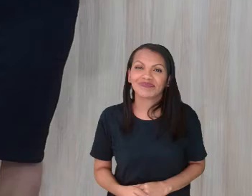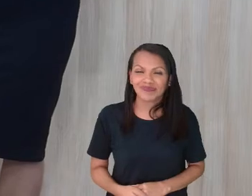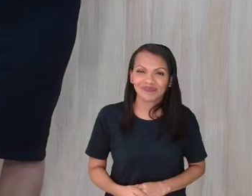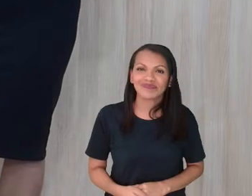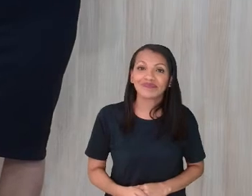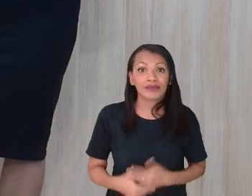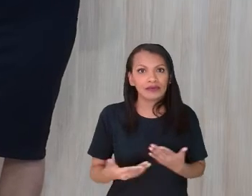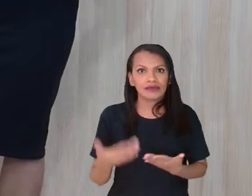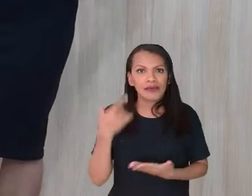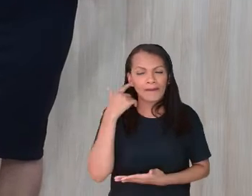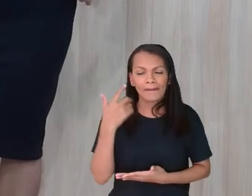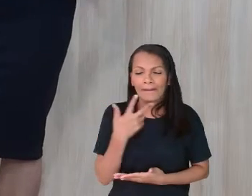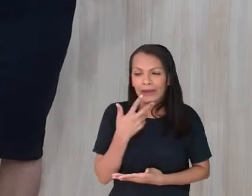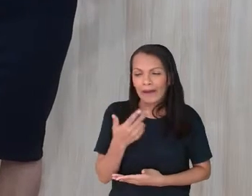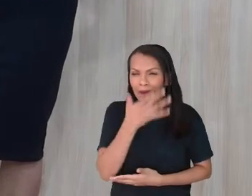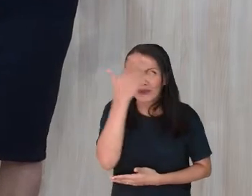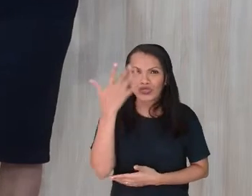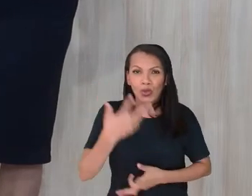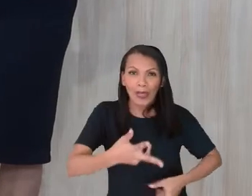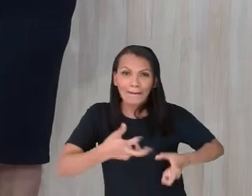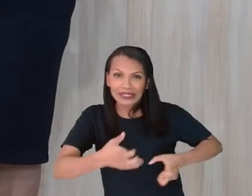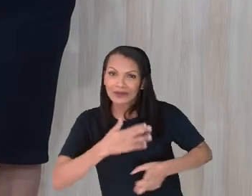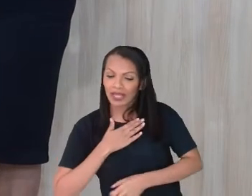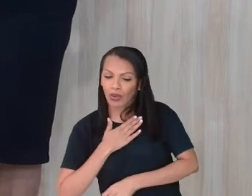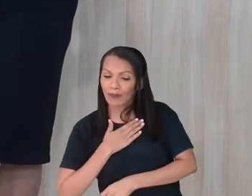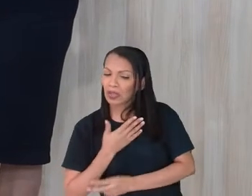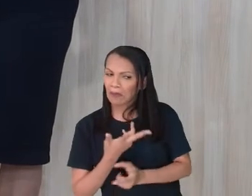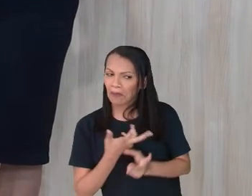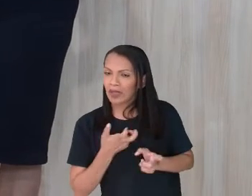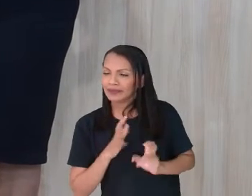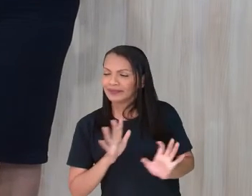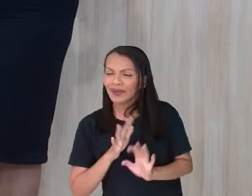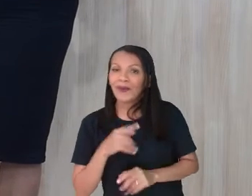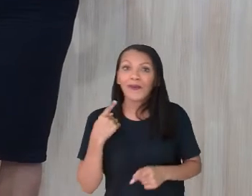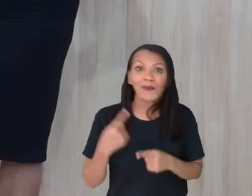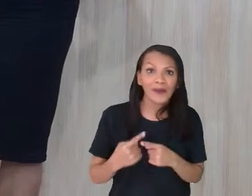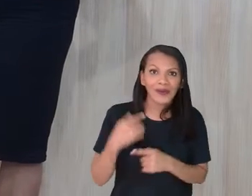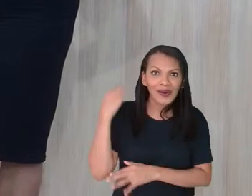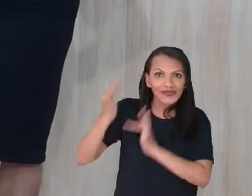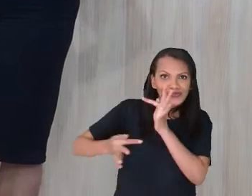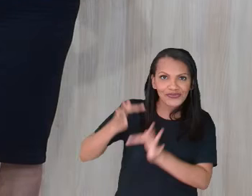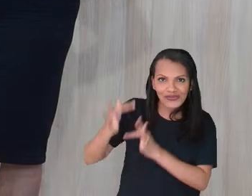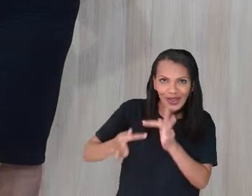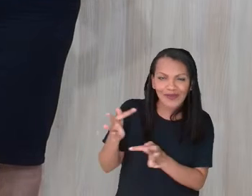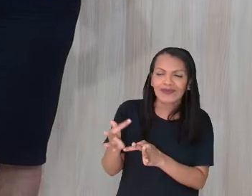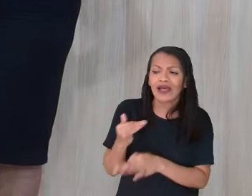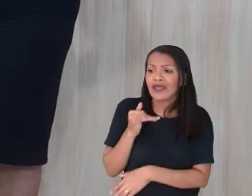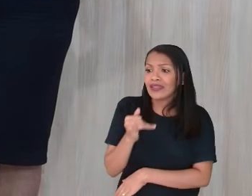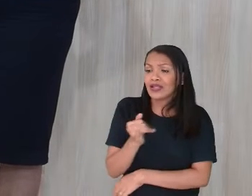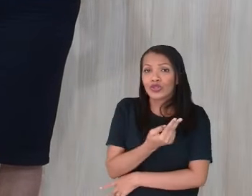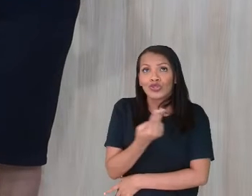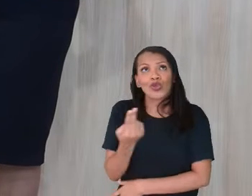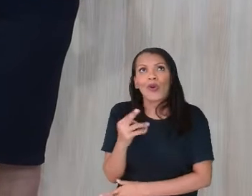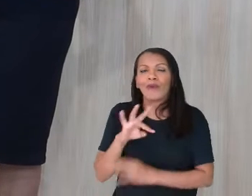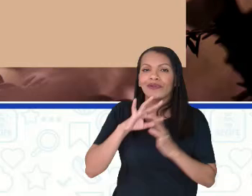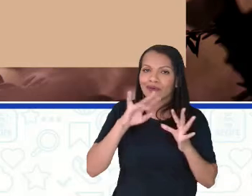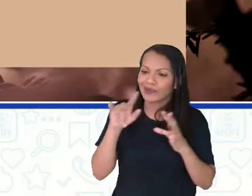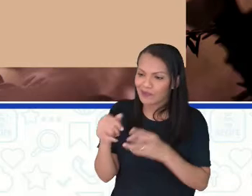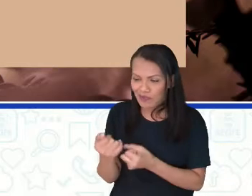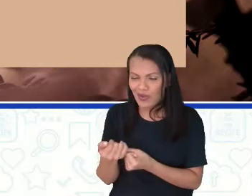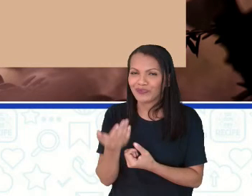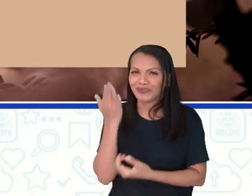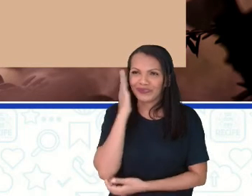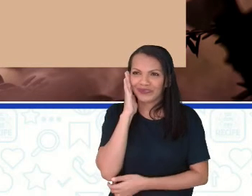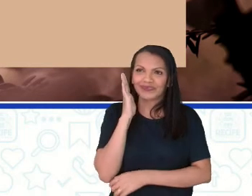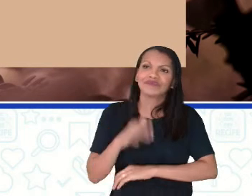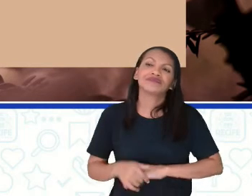se desviar das coisas. E aí, o que significaria a fábula, né? Conto alegórico, cujos